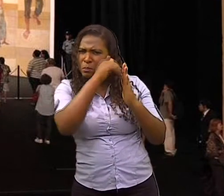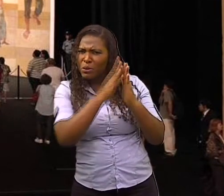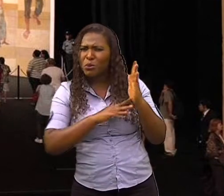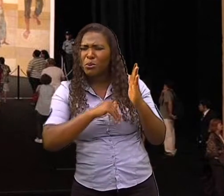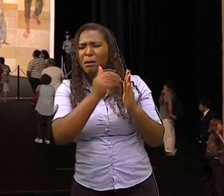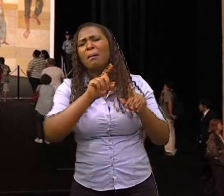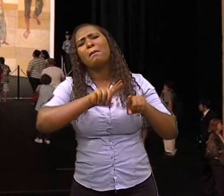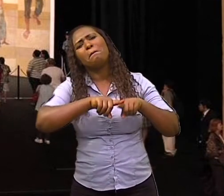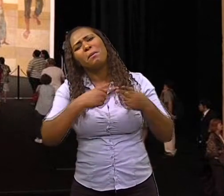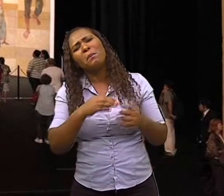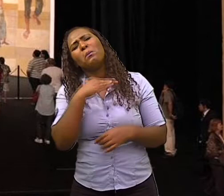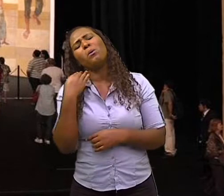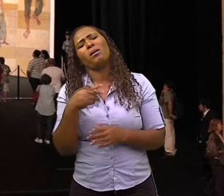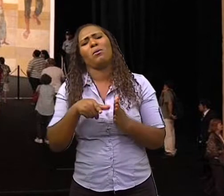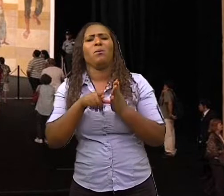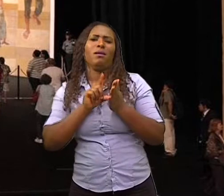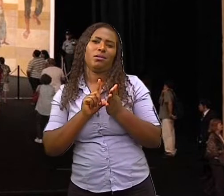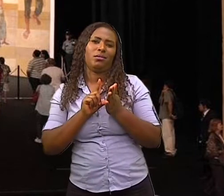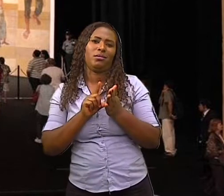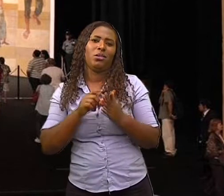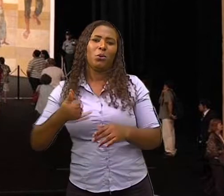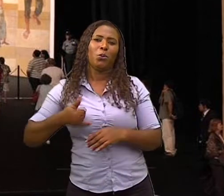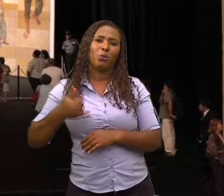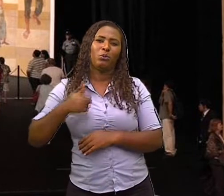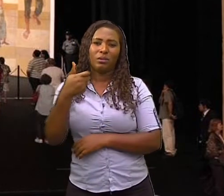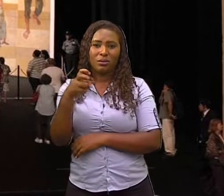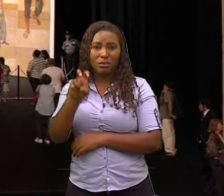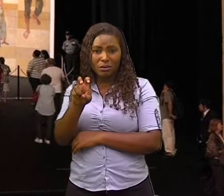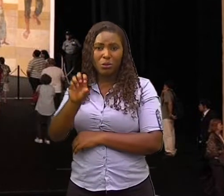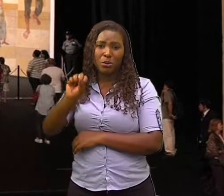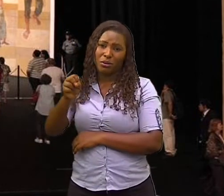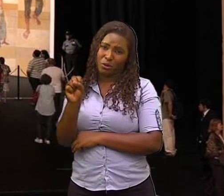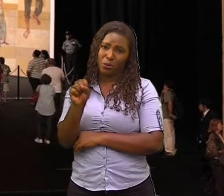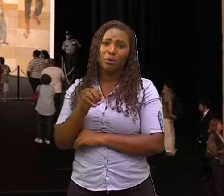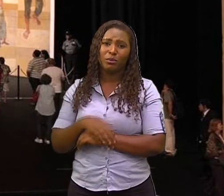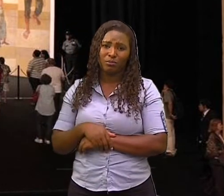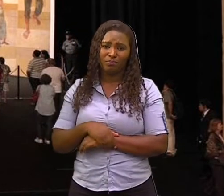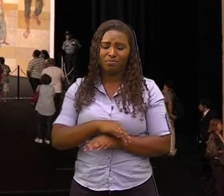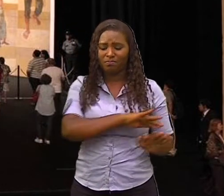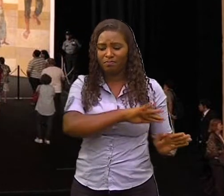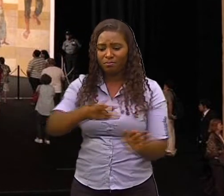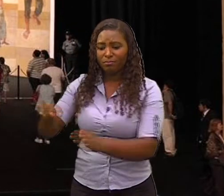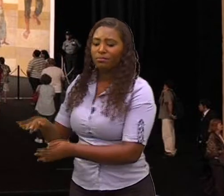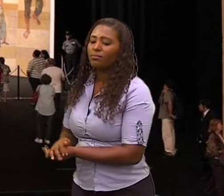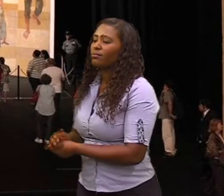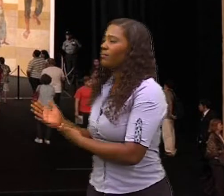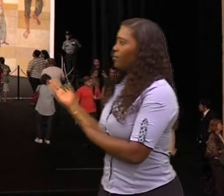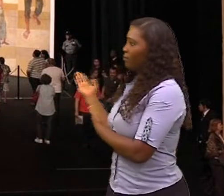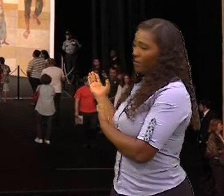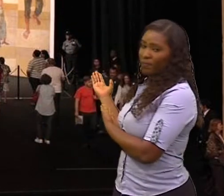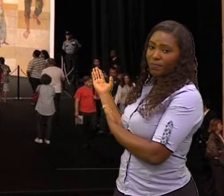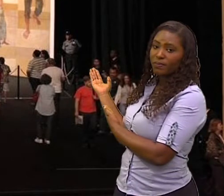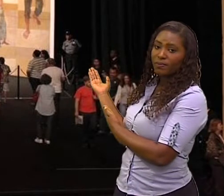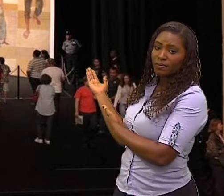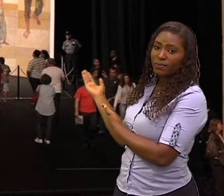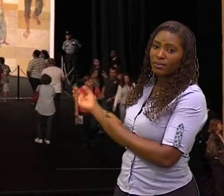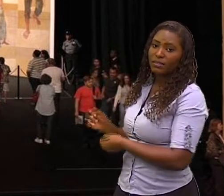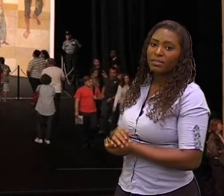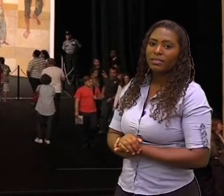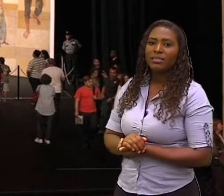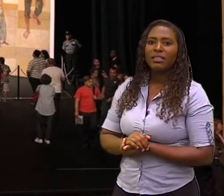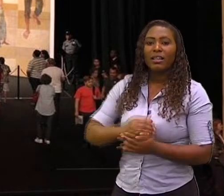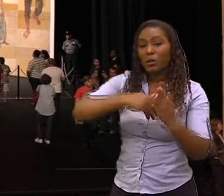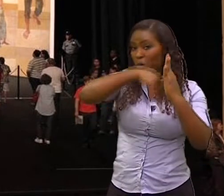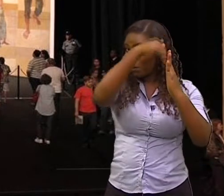6 de fevereiro, aos 58 anos. Nós estamos vendo aqui atrás, o painel Guerra e Paz, que